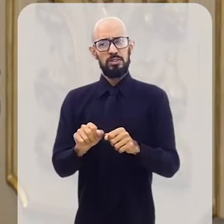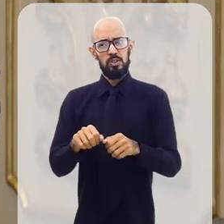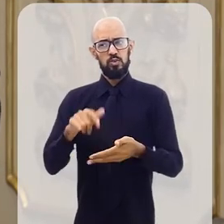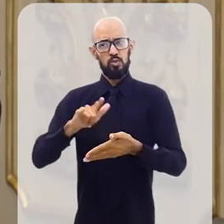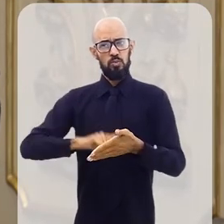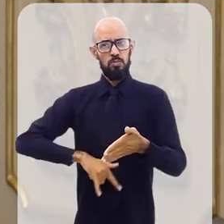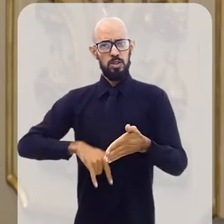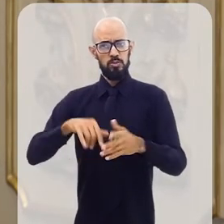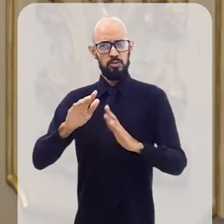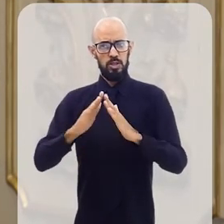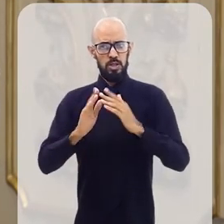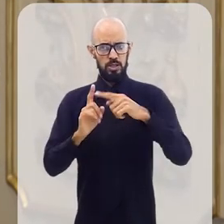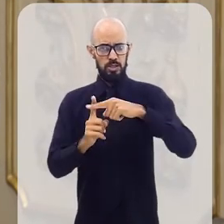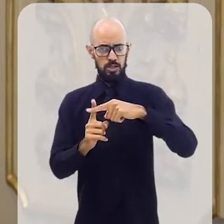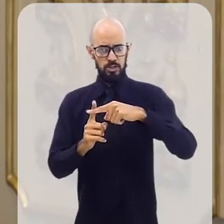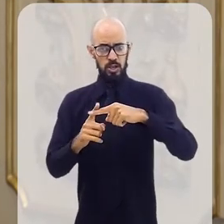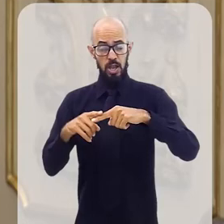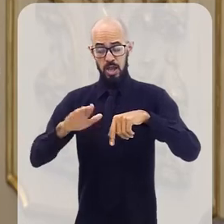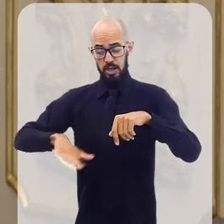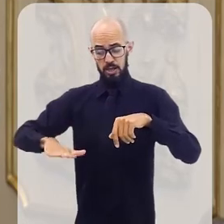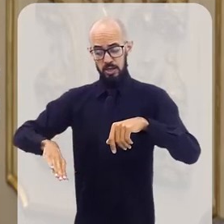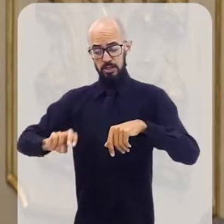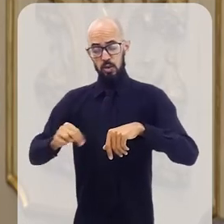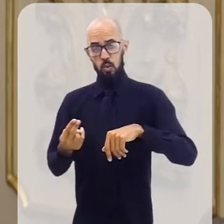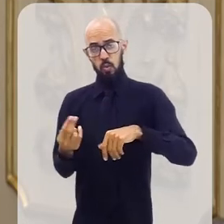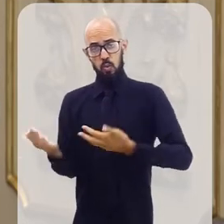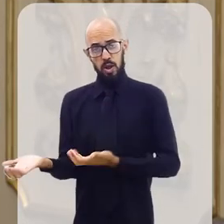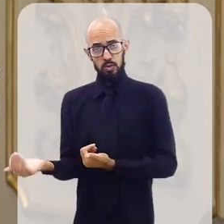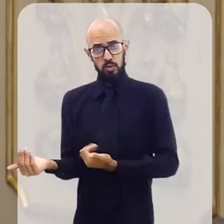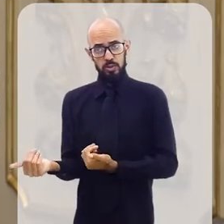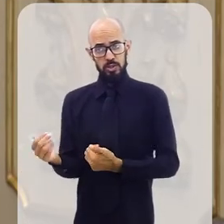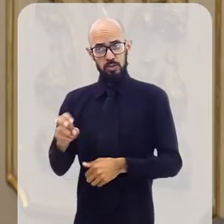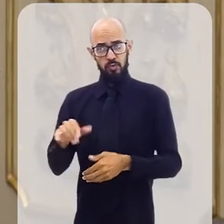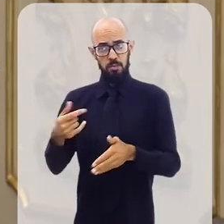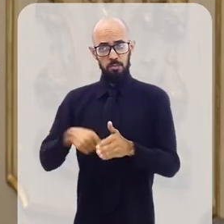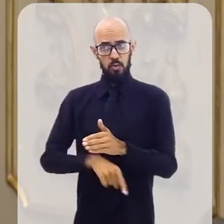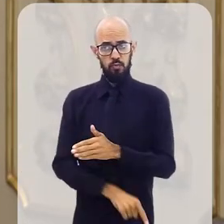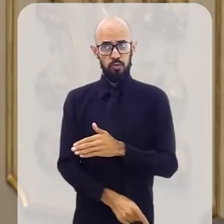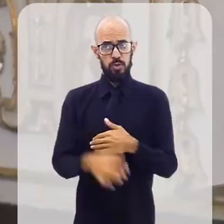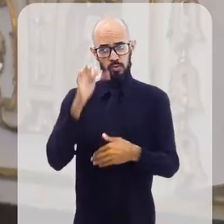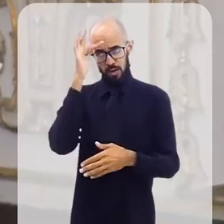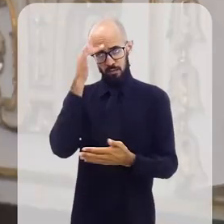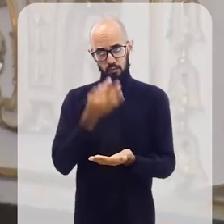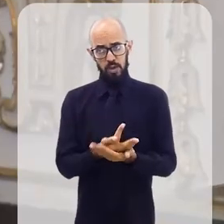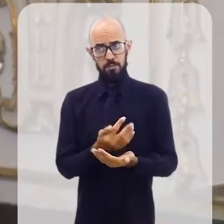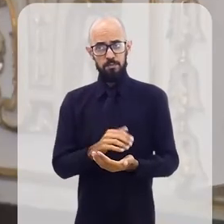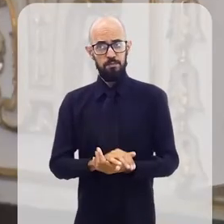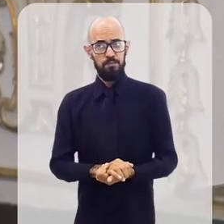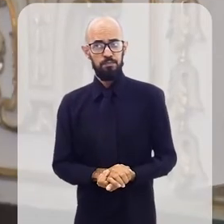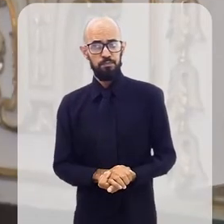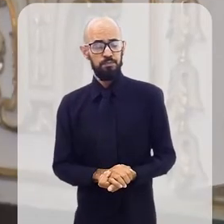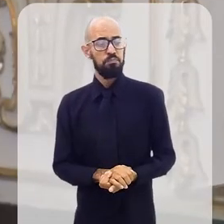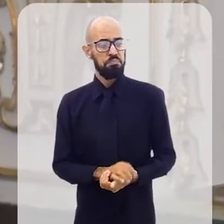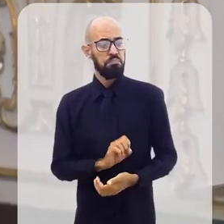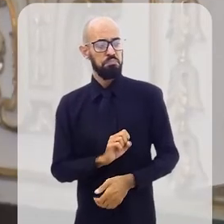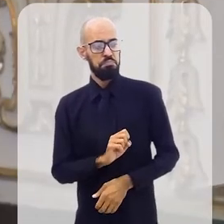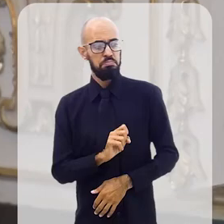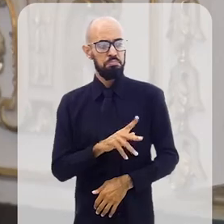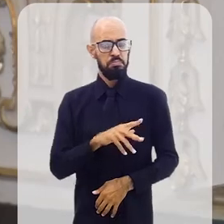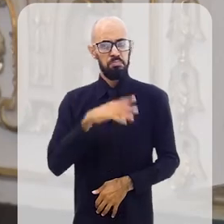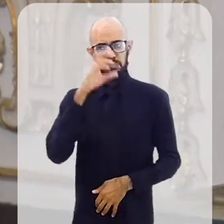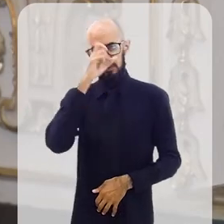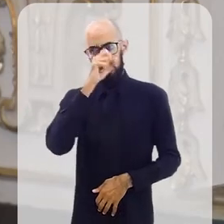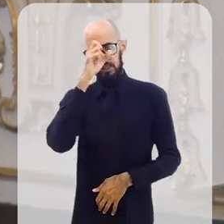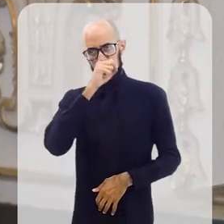documentos da igreja e a criança e o adolescente é vai aprofundando a sua fé é um aprendizado